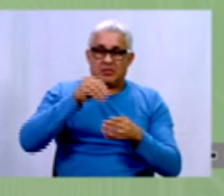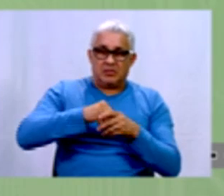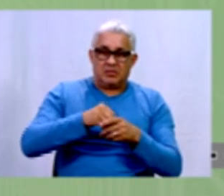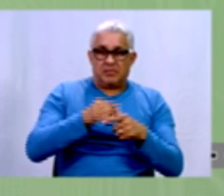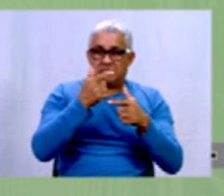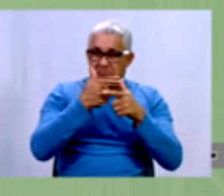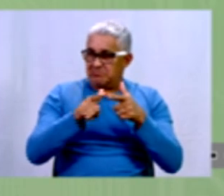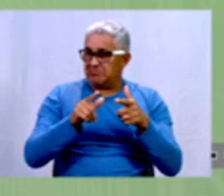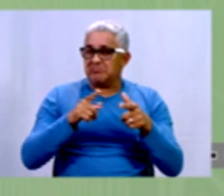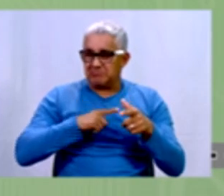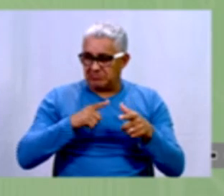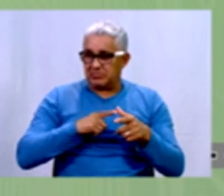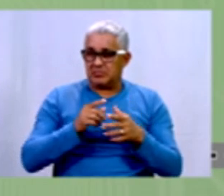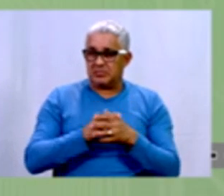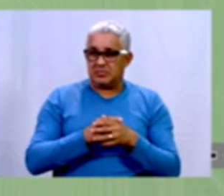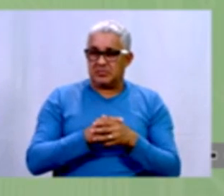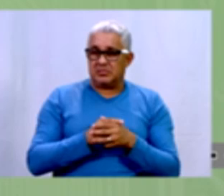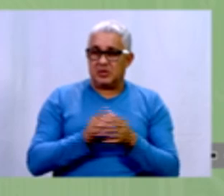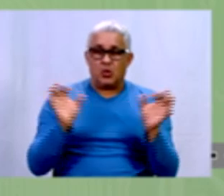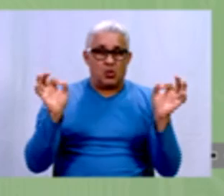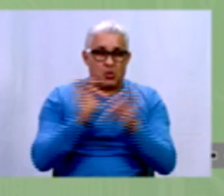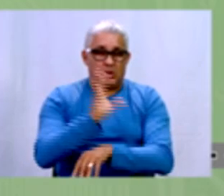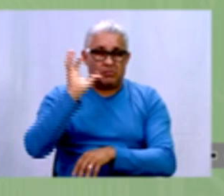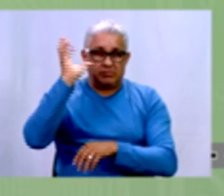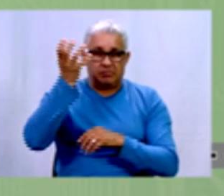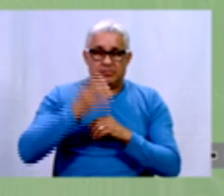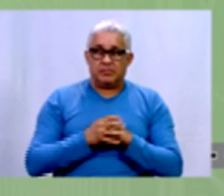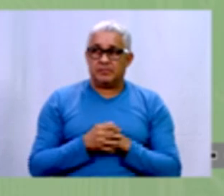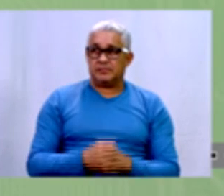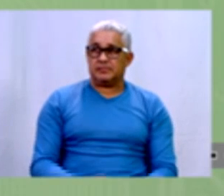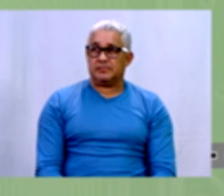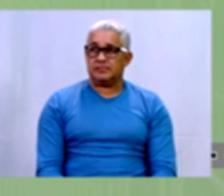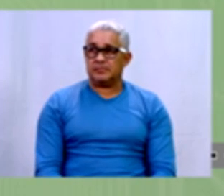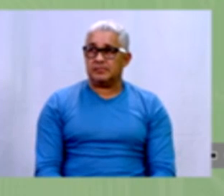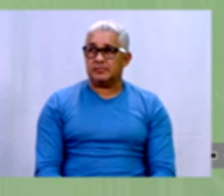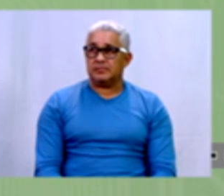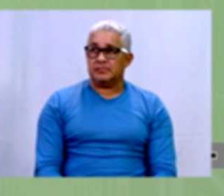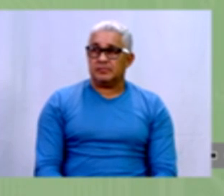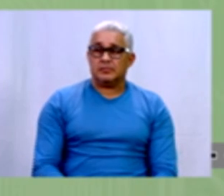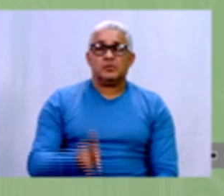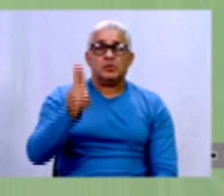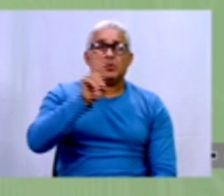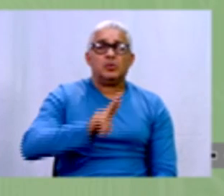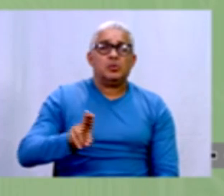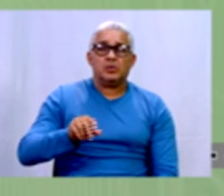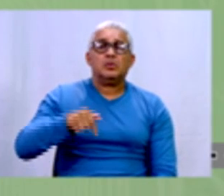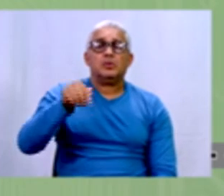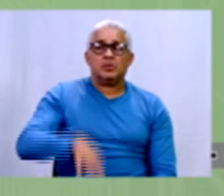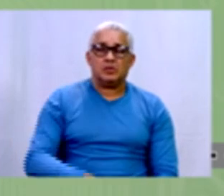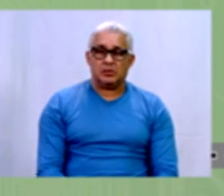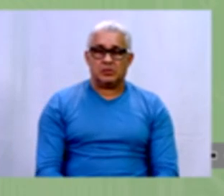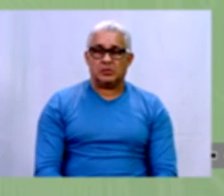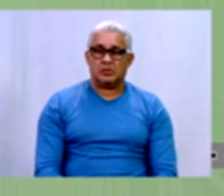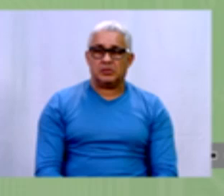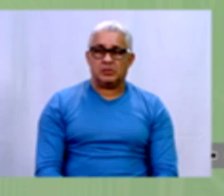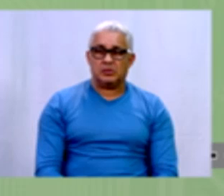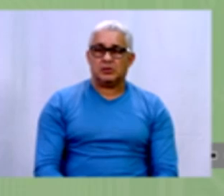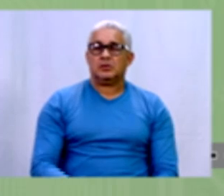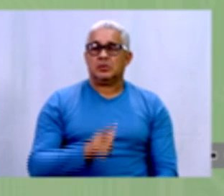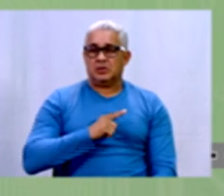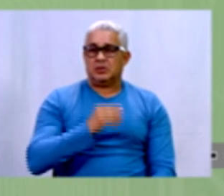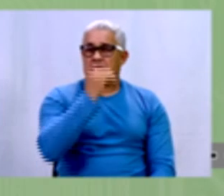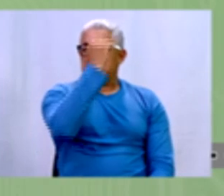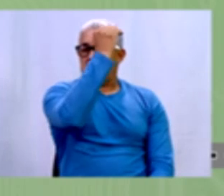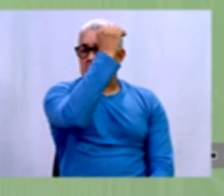problema que estão para resolver. Quem é que usa Scrum? Então, temos aqui